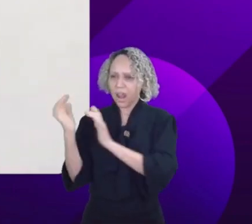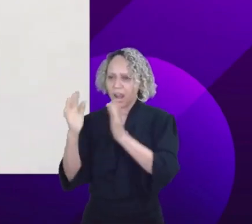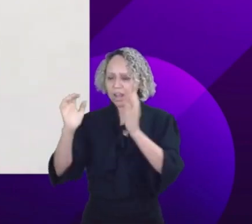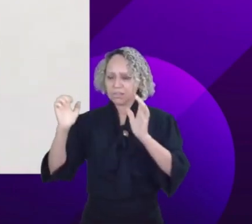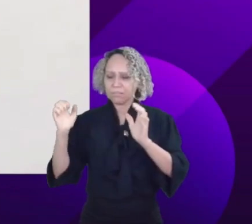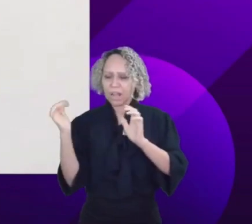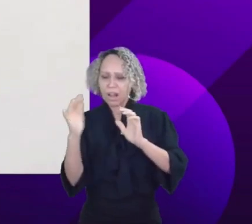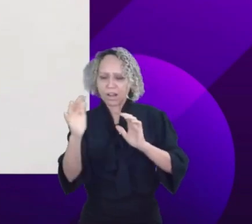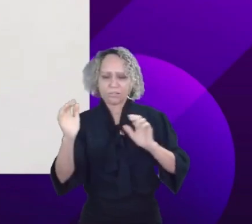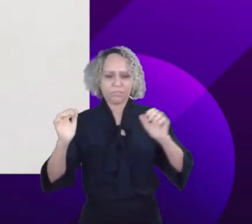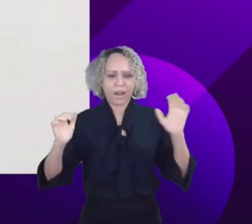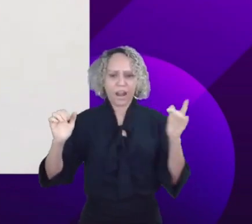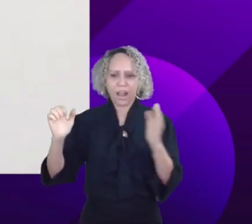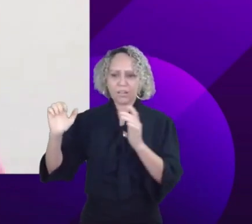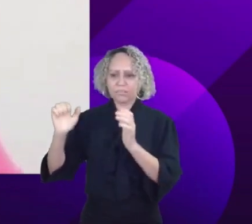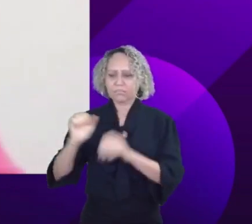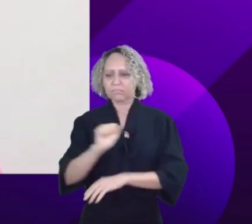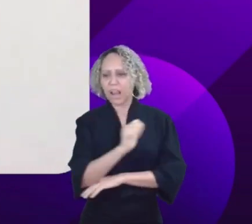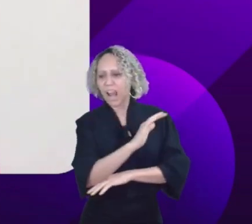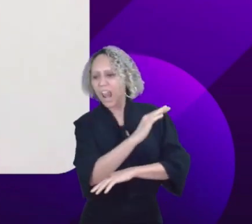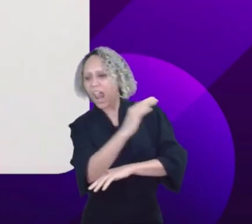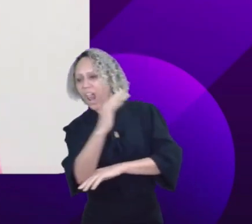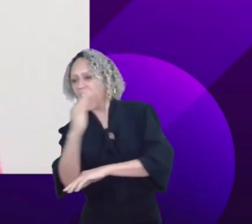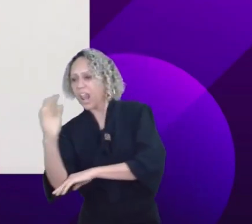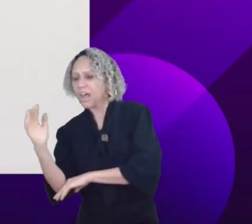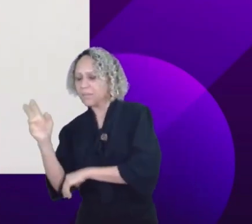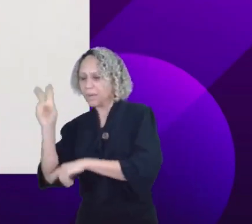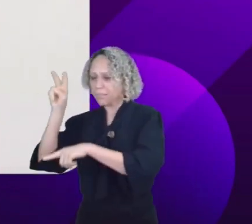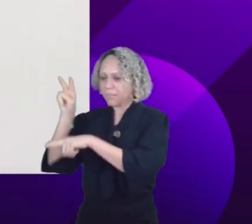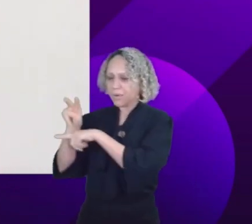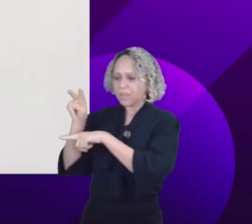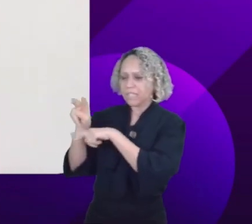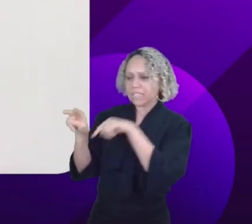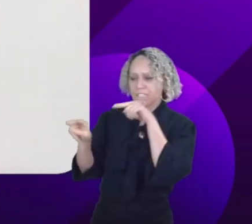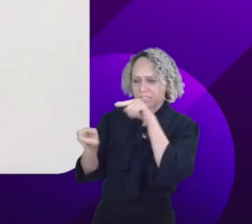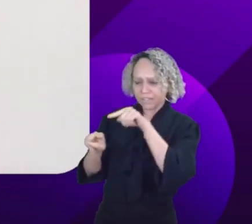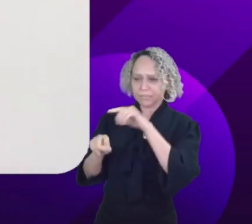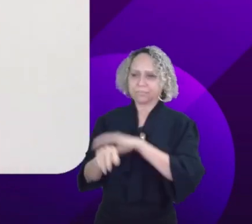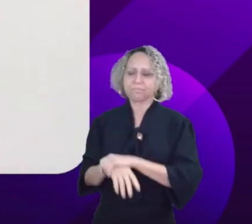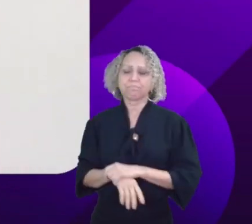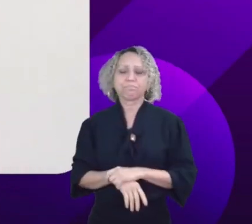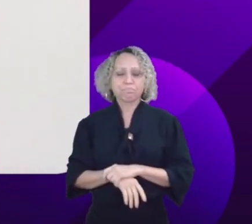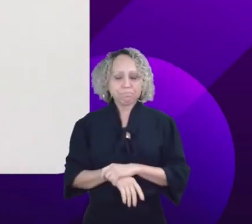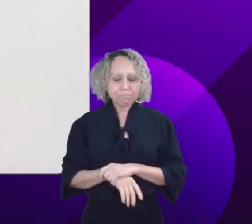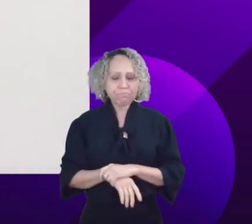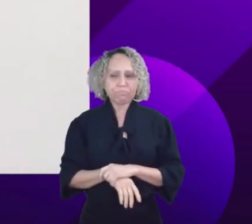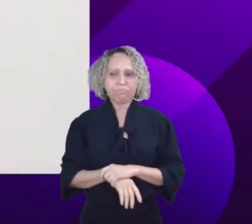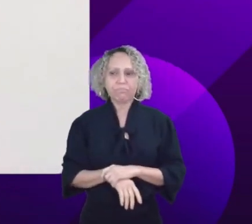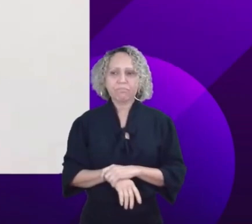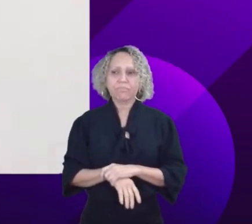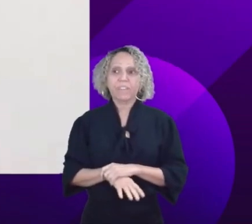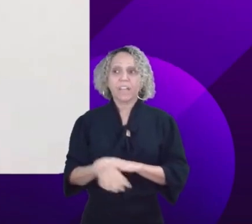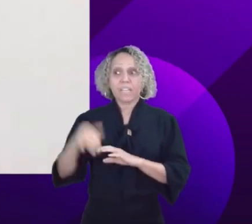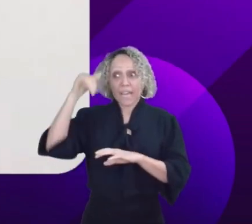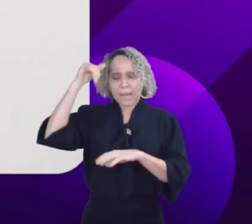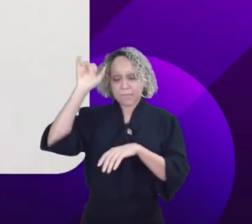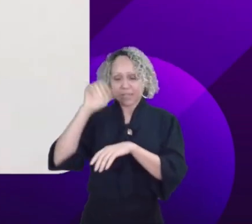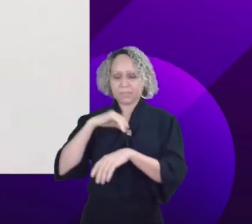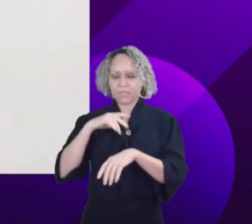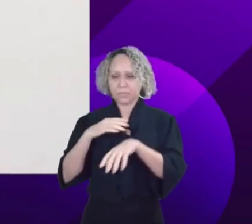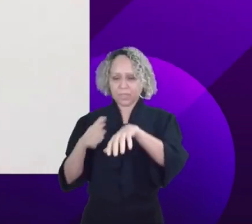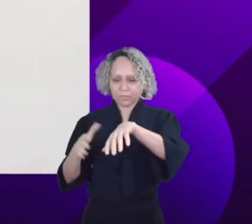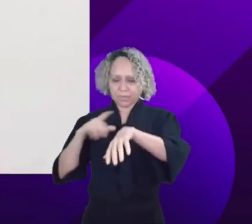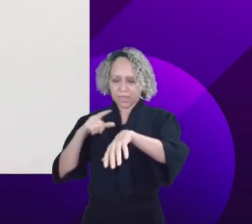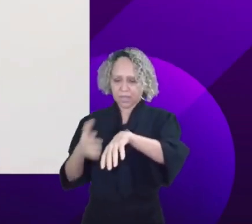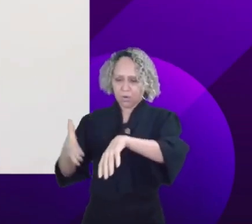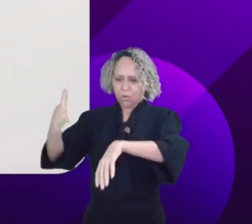inundações e enchentes. E a gente enfrenta hoje a maior tragédia do nosso estado, e é essencial criar uma política de